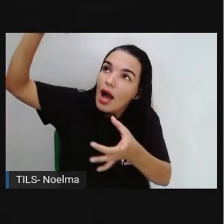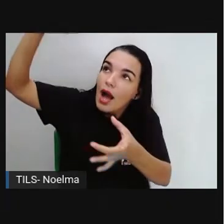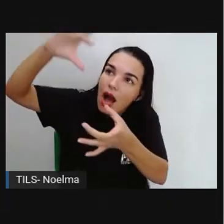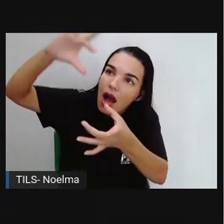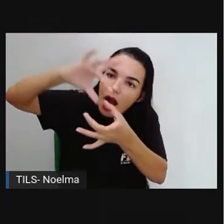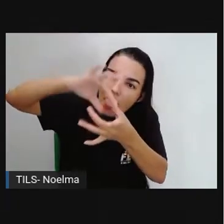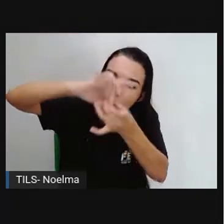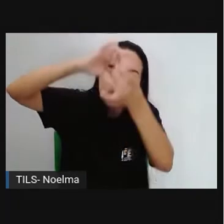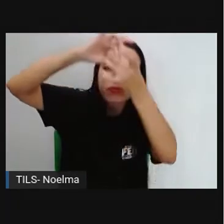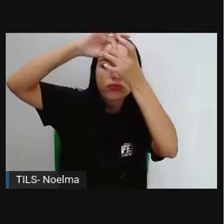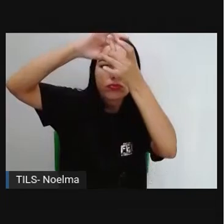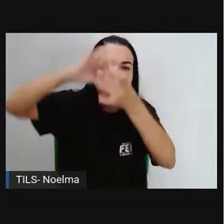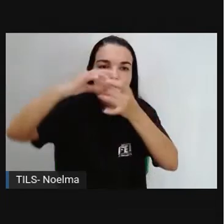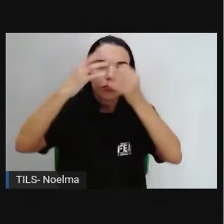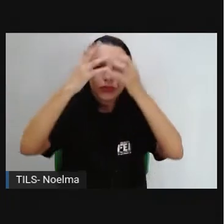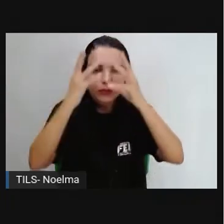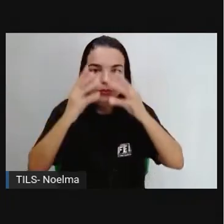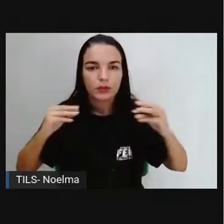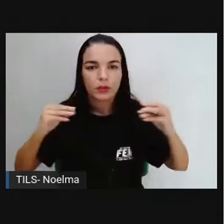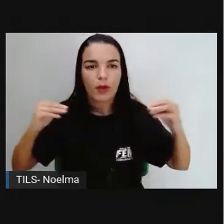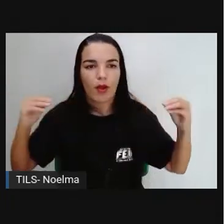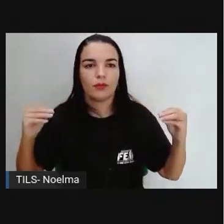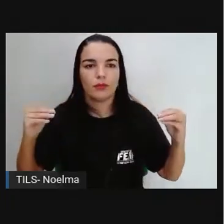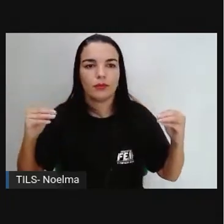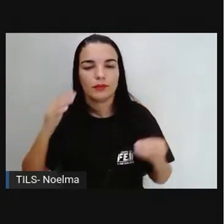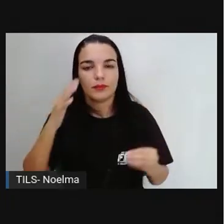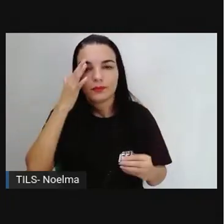ao mundo físico.